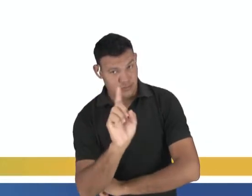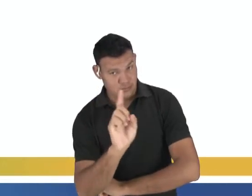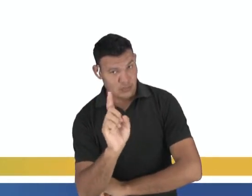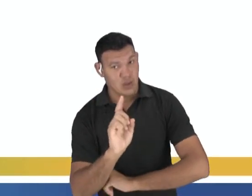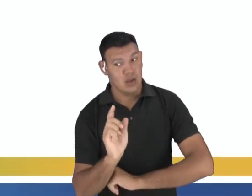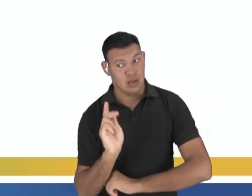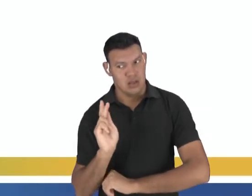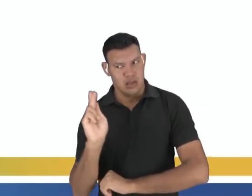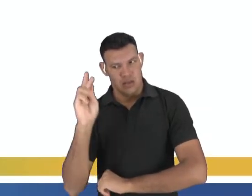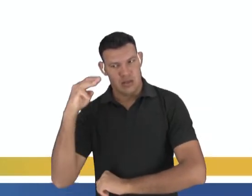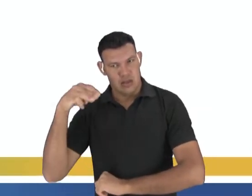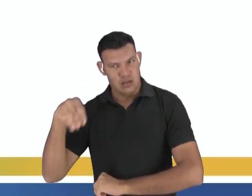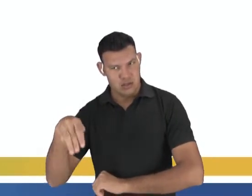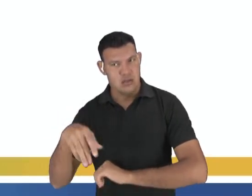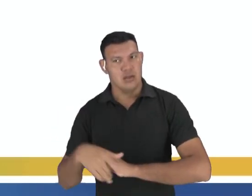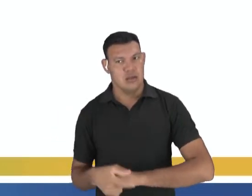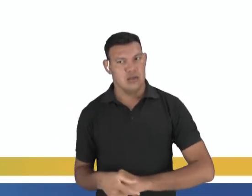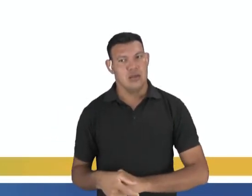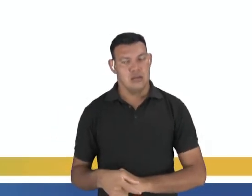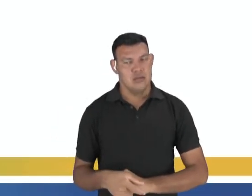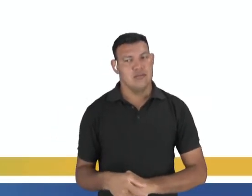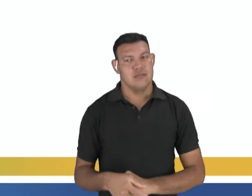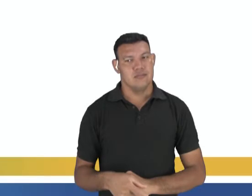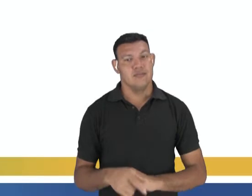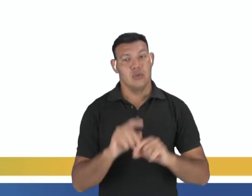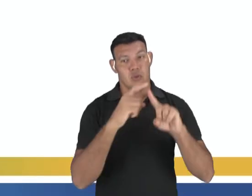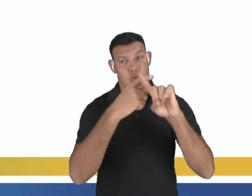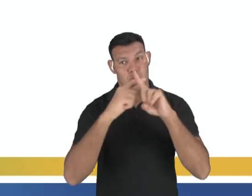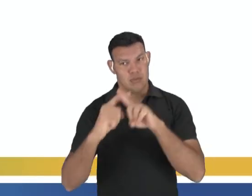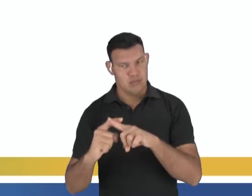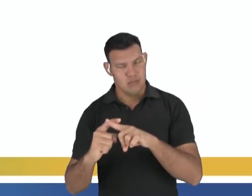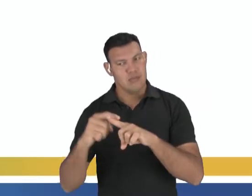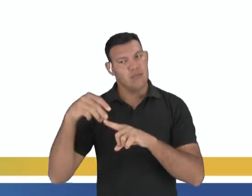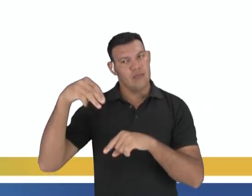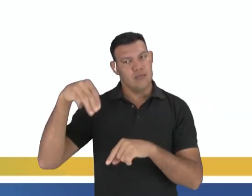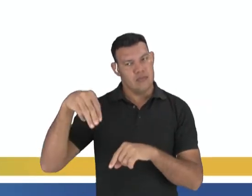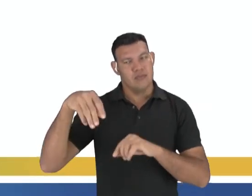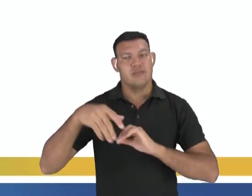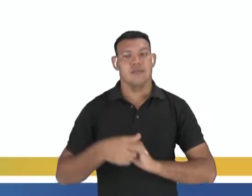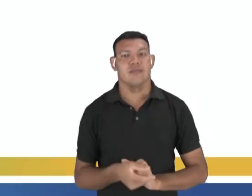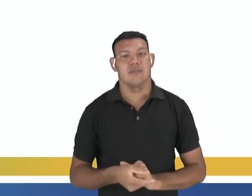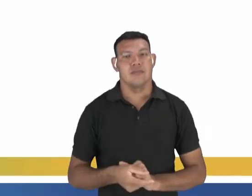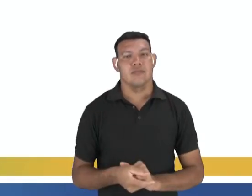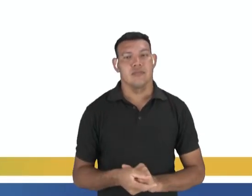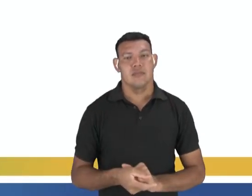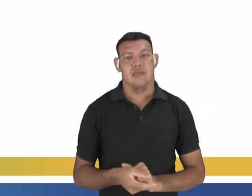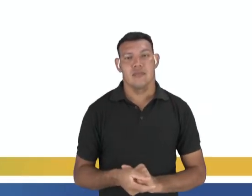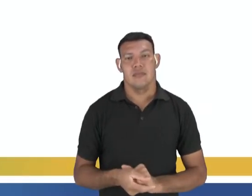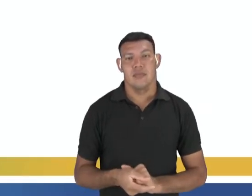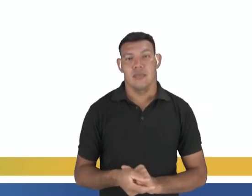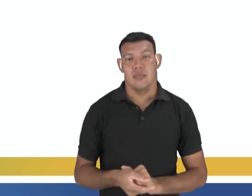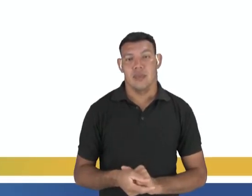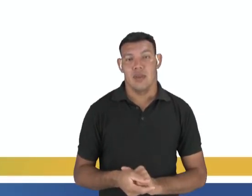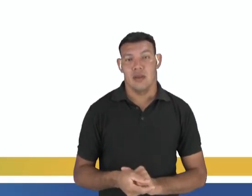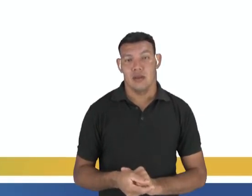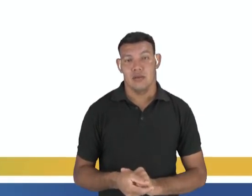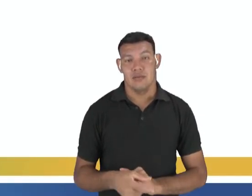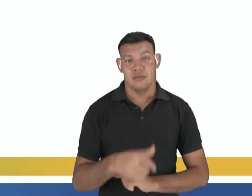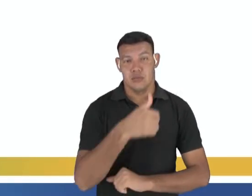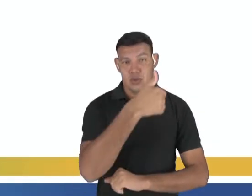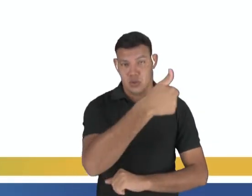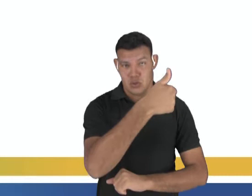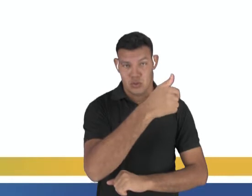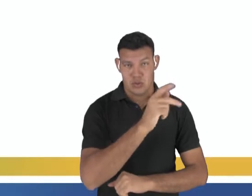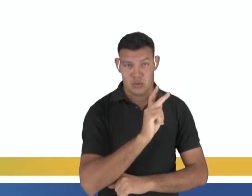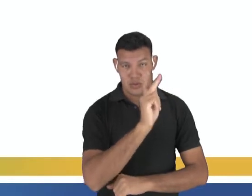certo que o quilômetros ele é uma unidade múltipla do metro né um km é equivalente a mil